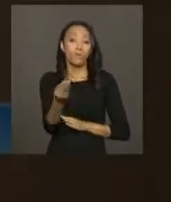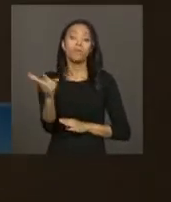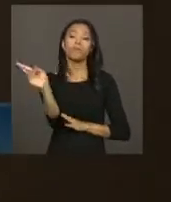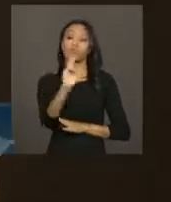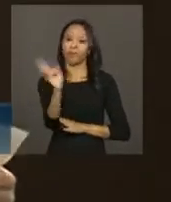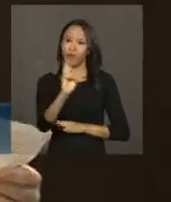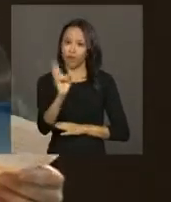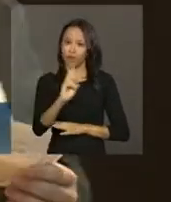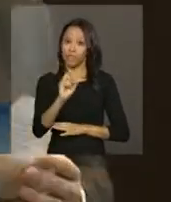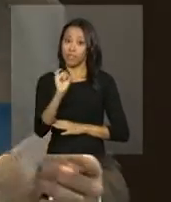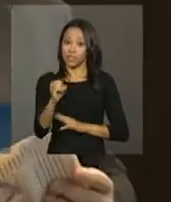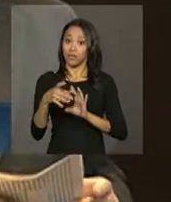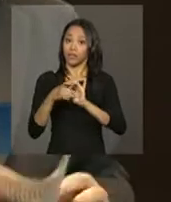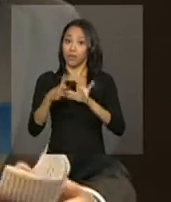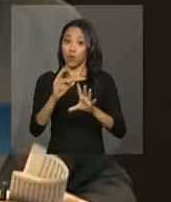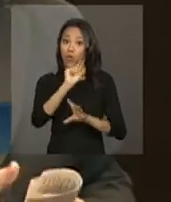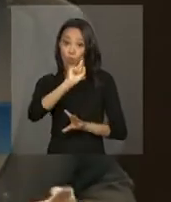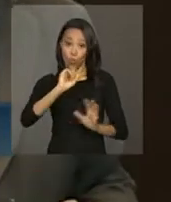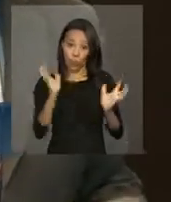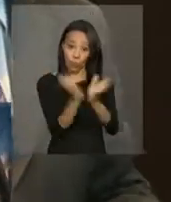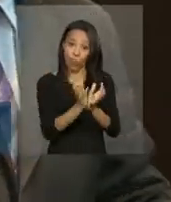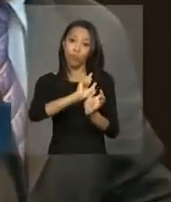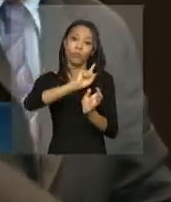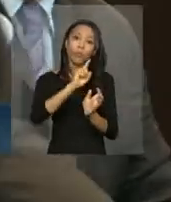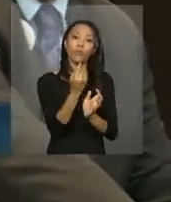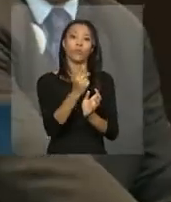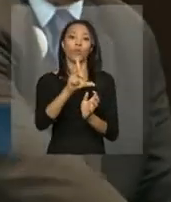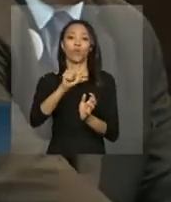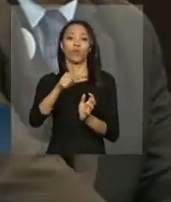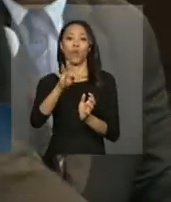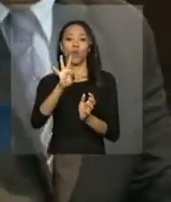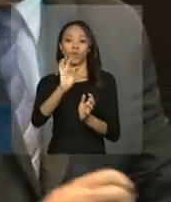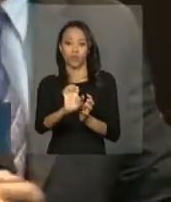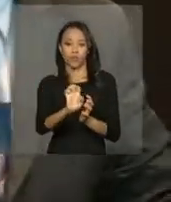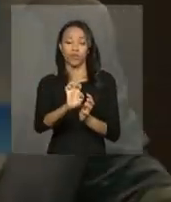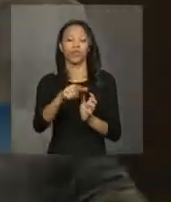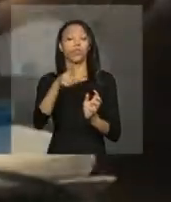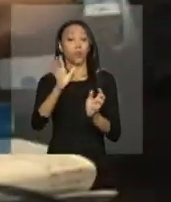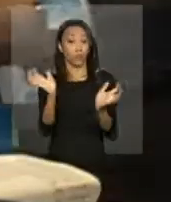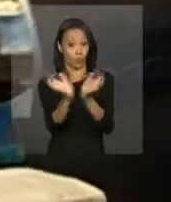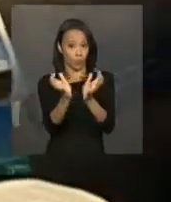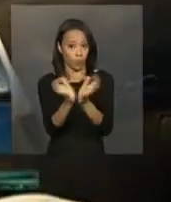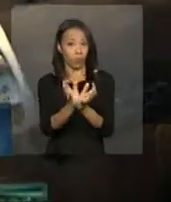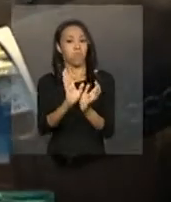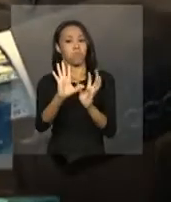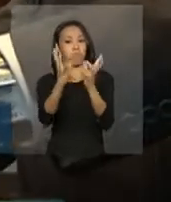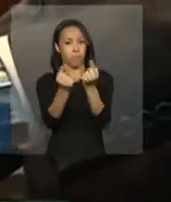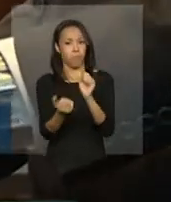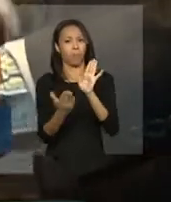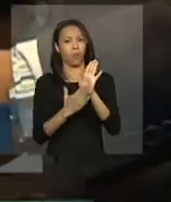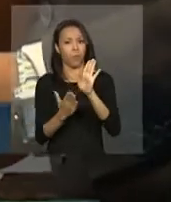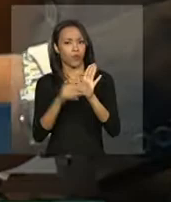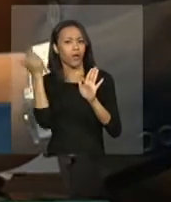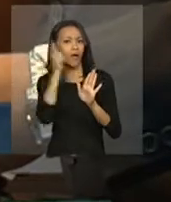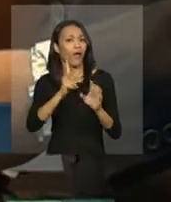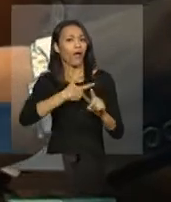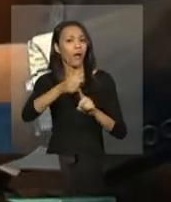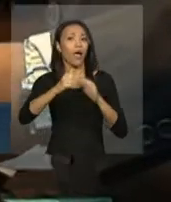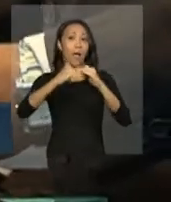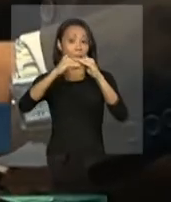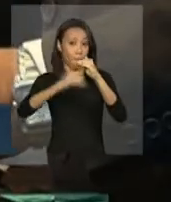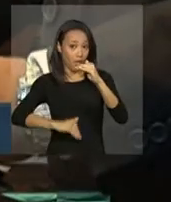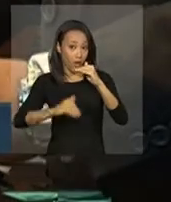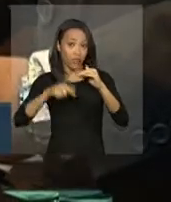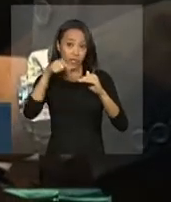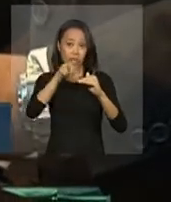empreendimento seja concedido em um lote único então vence o leilão o grupo que fizer a proposta abaixo deste